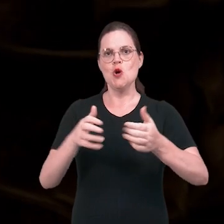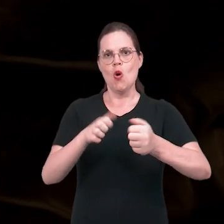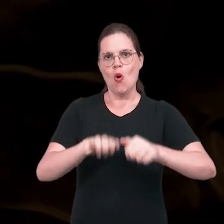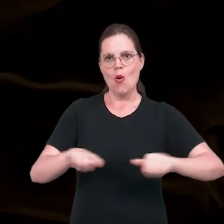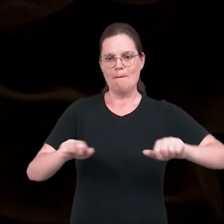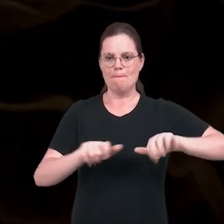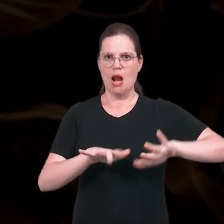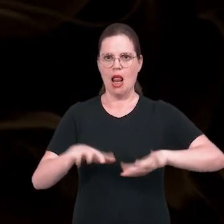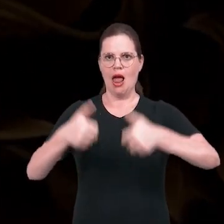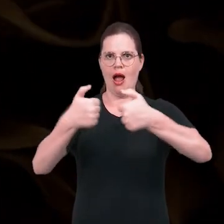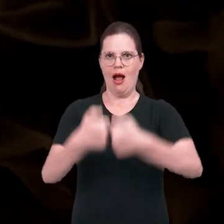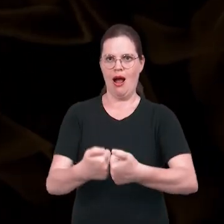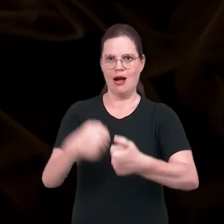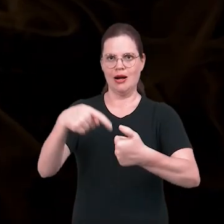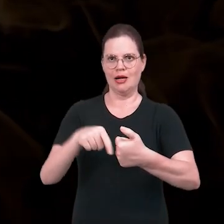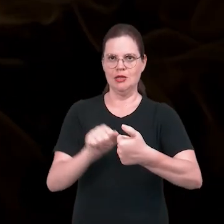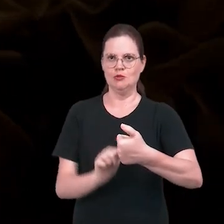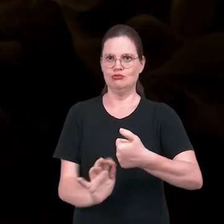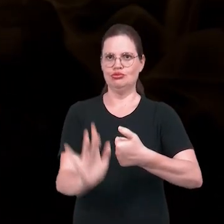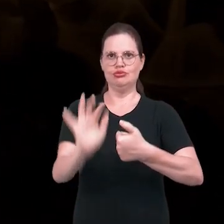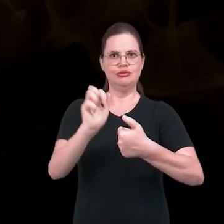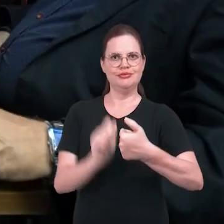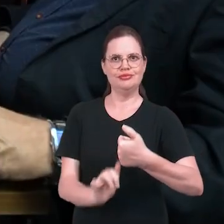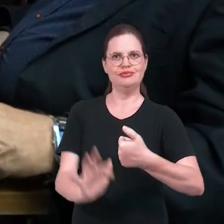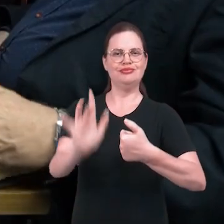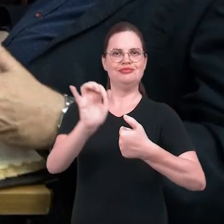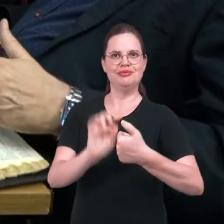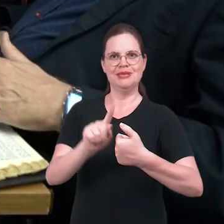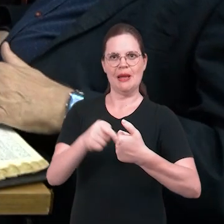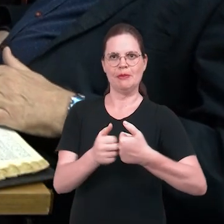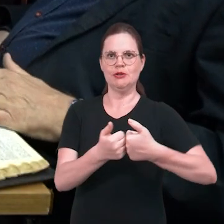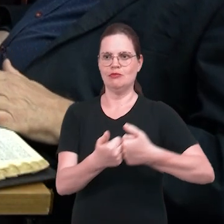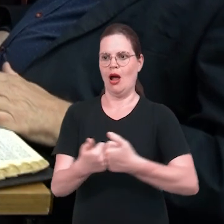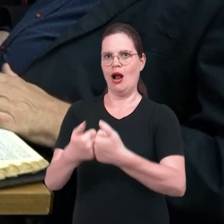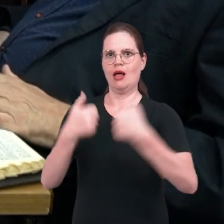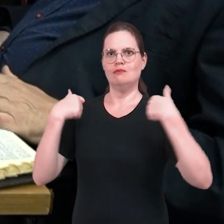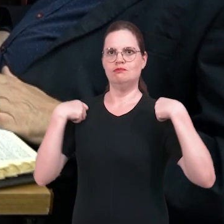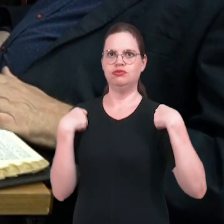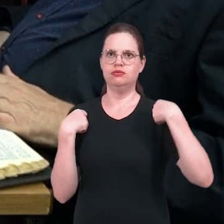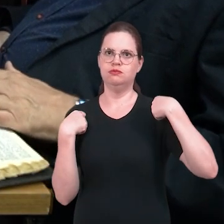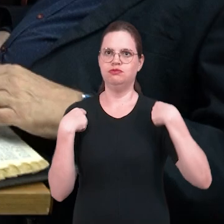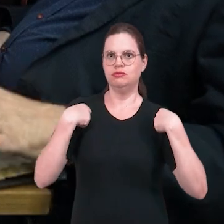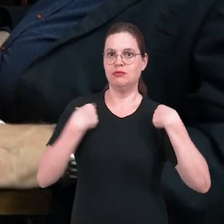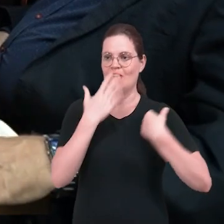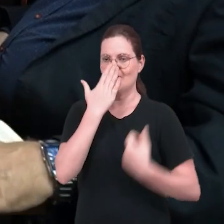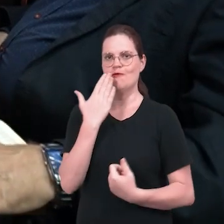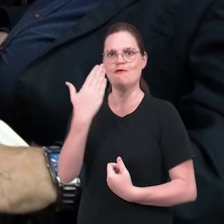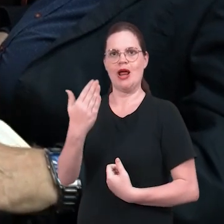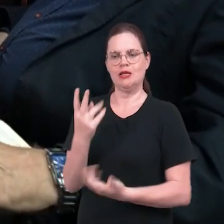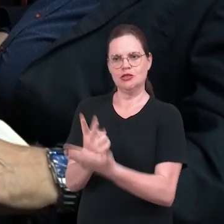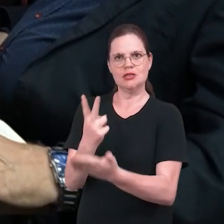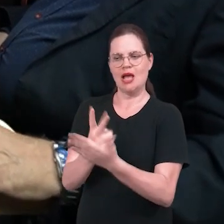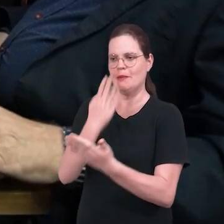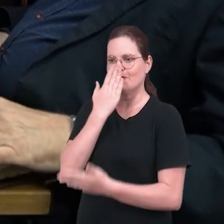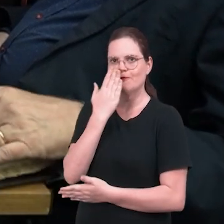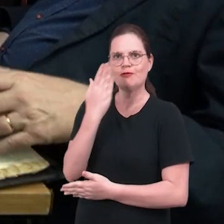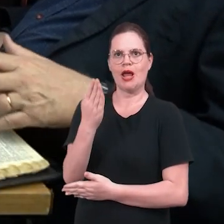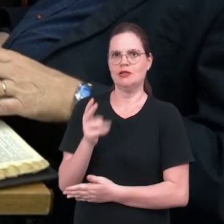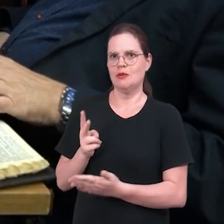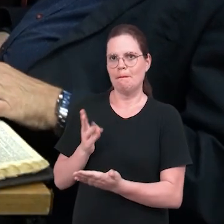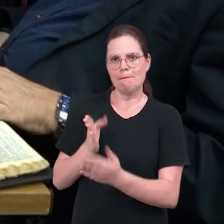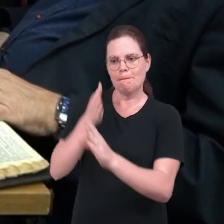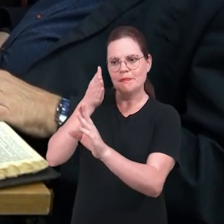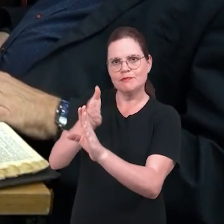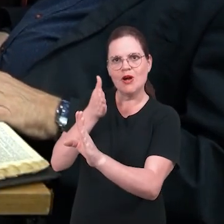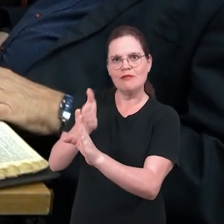que eventualmente nunca vivemos antes. O que nos garante a vitória? A arca na frente. Se nós estamos seguindo a arca,